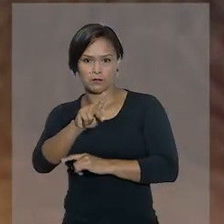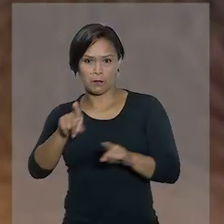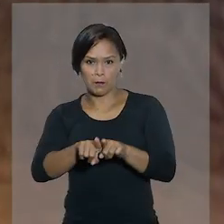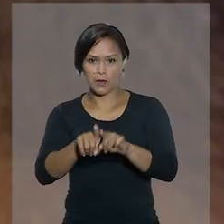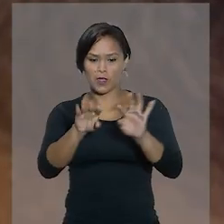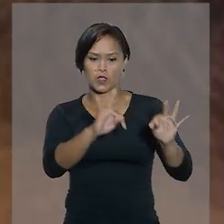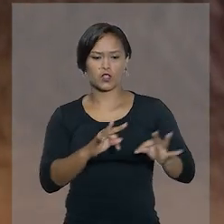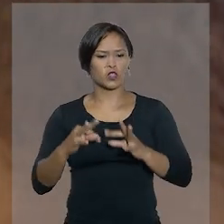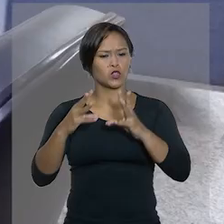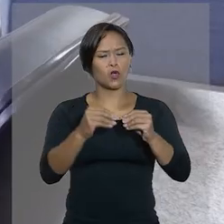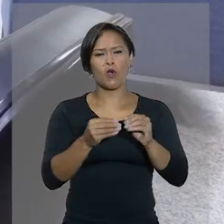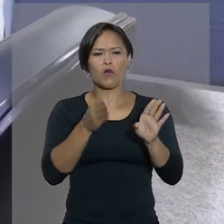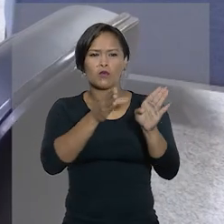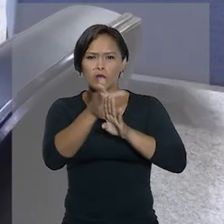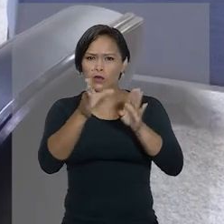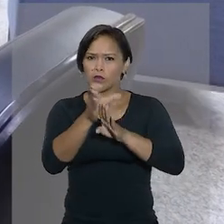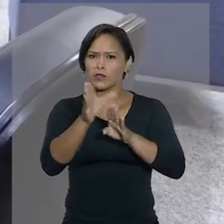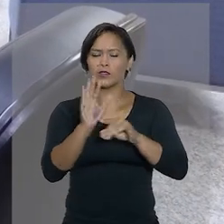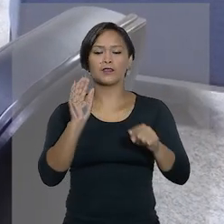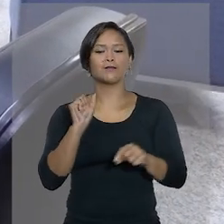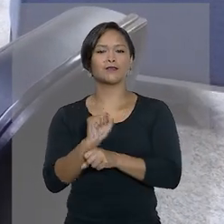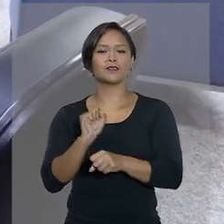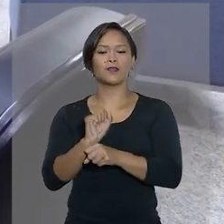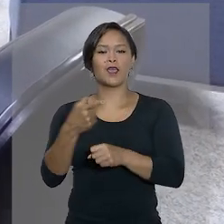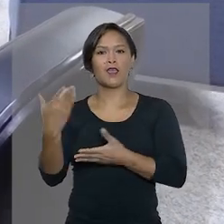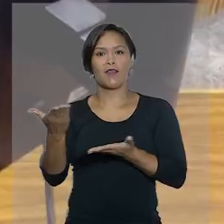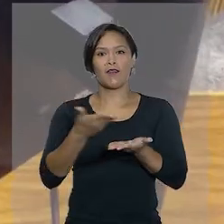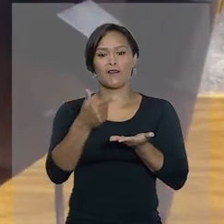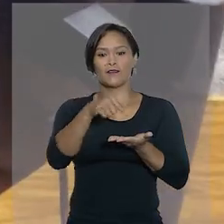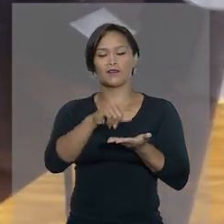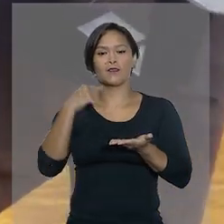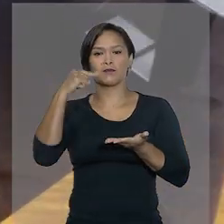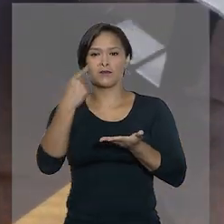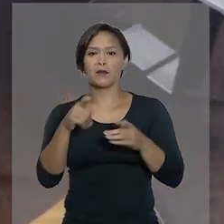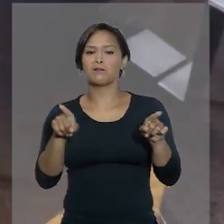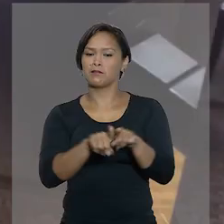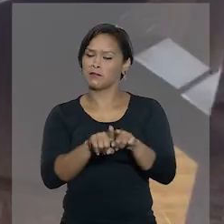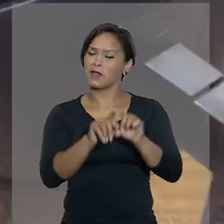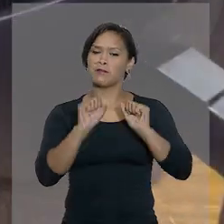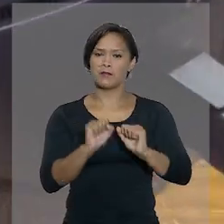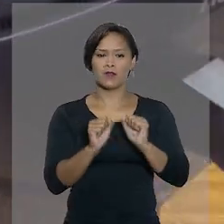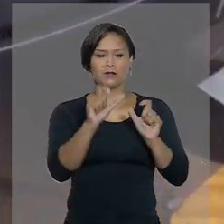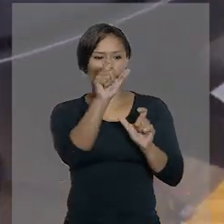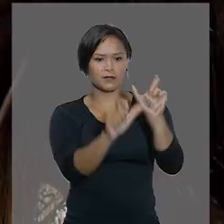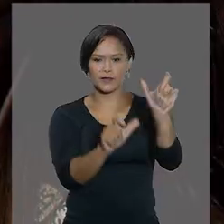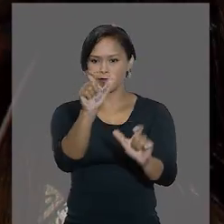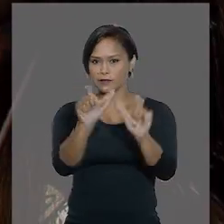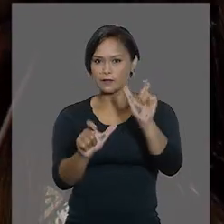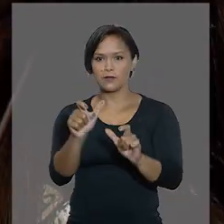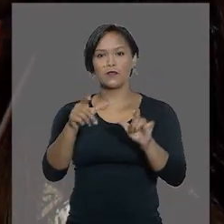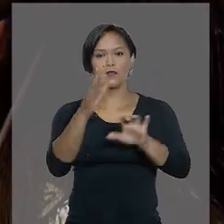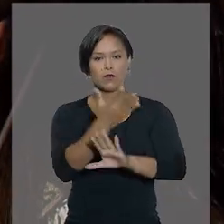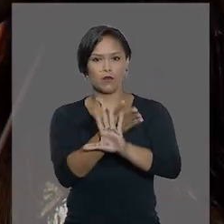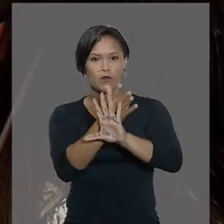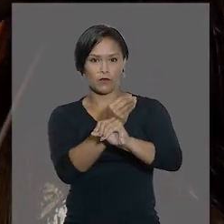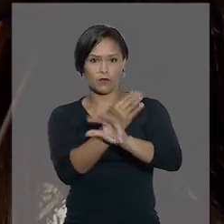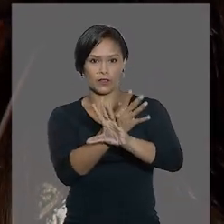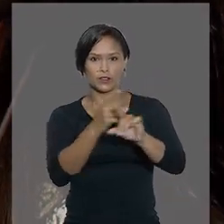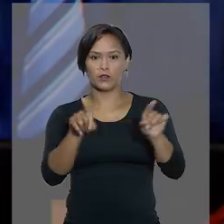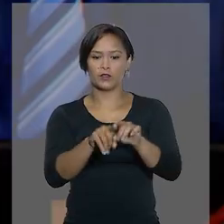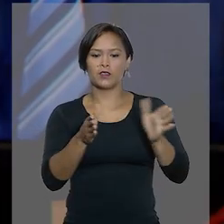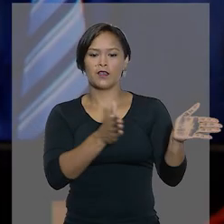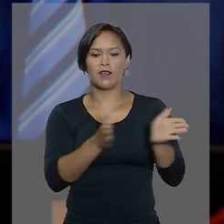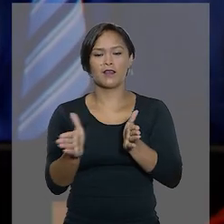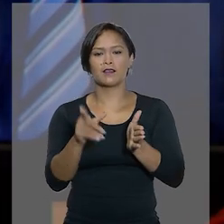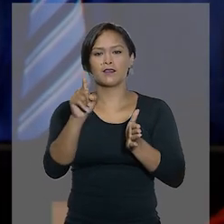e nossos consultores estão esperando por você. Para um atendimento individualizado por videochamada,